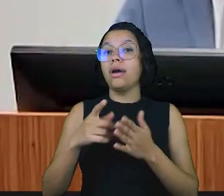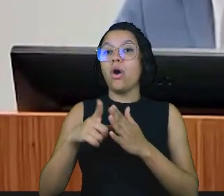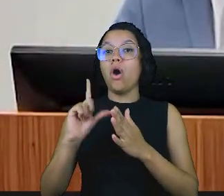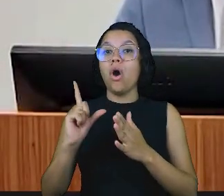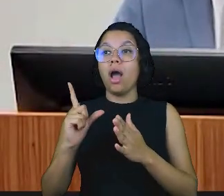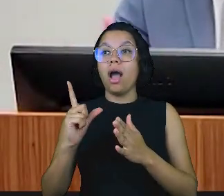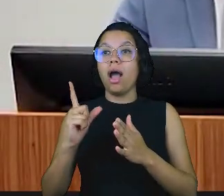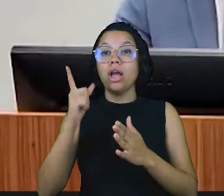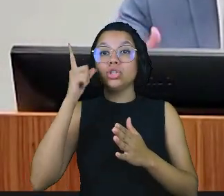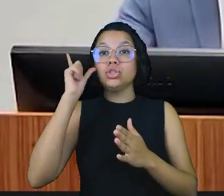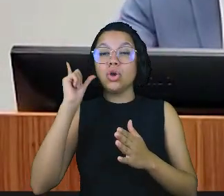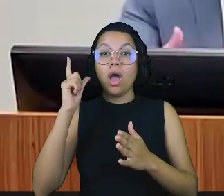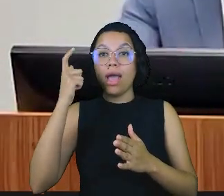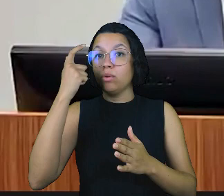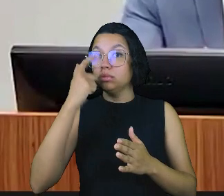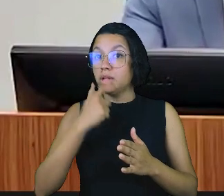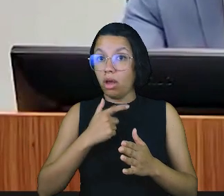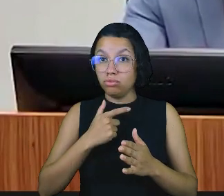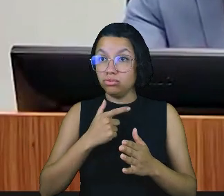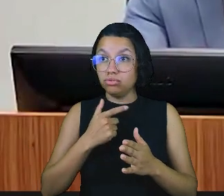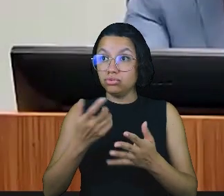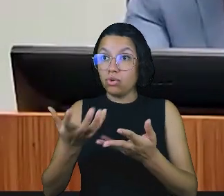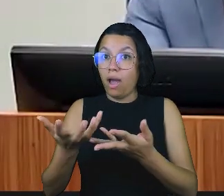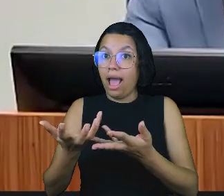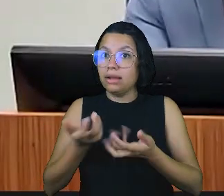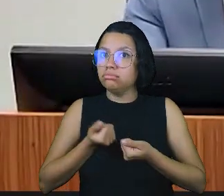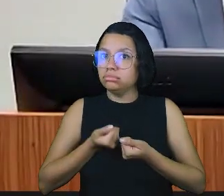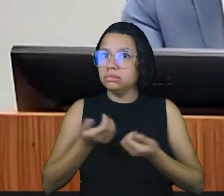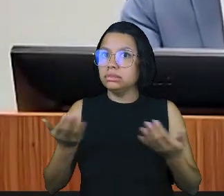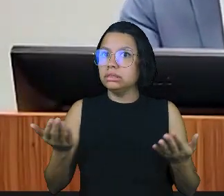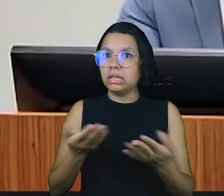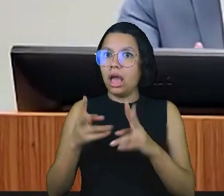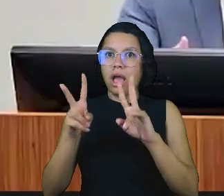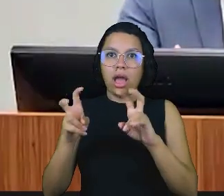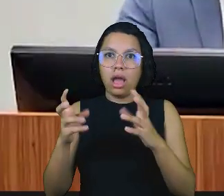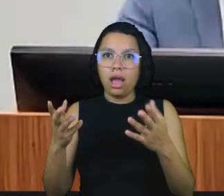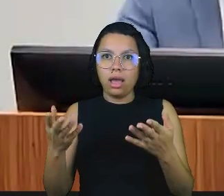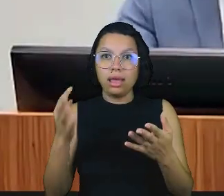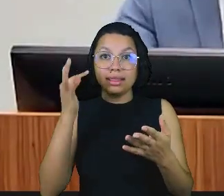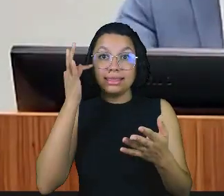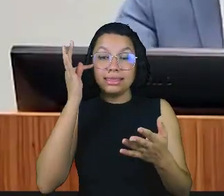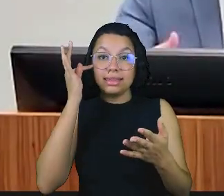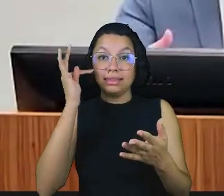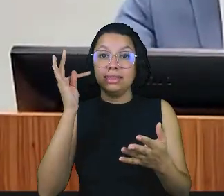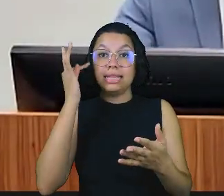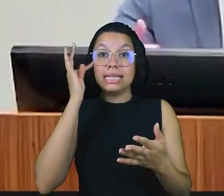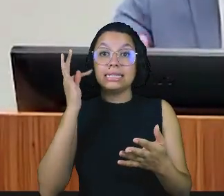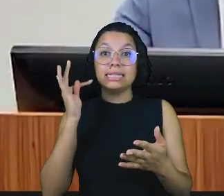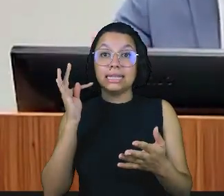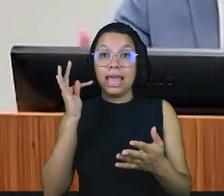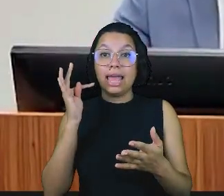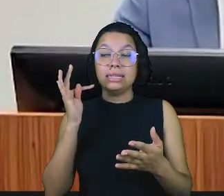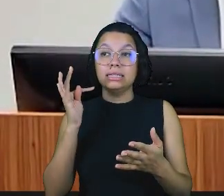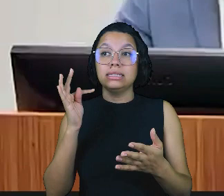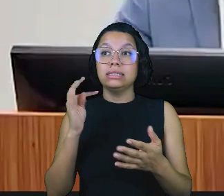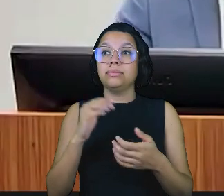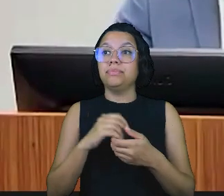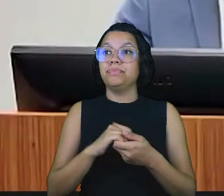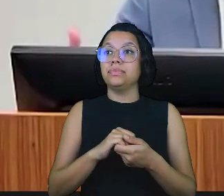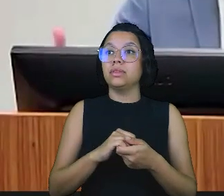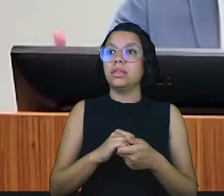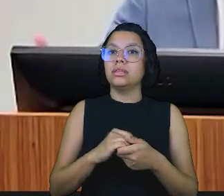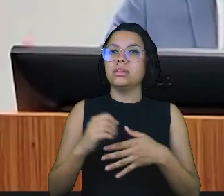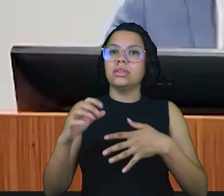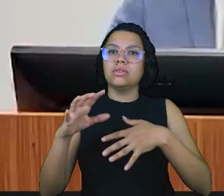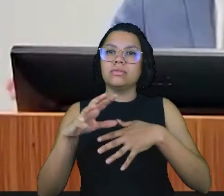dessa tese. Me parece que os casos de simulação, fraude, esses casos que nós